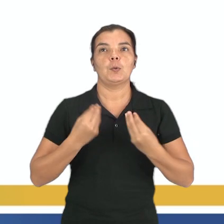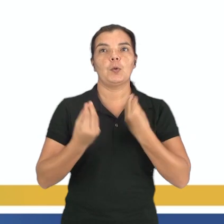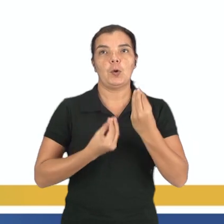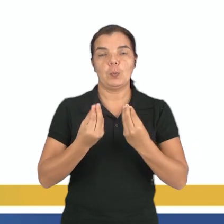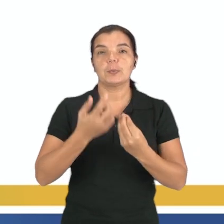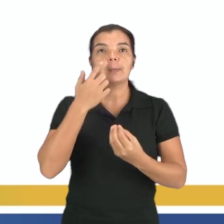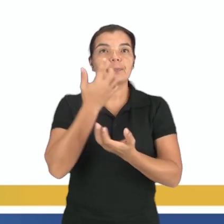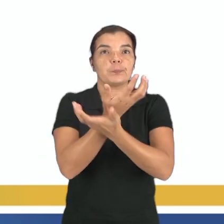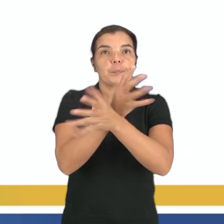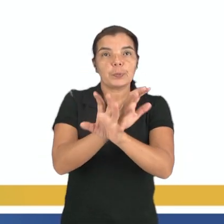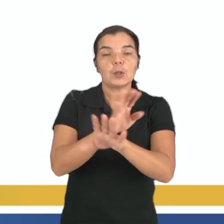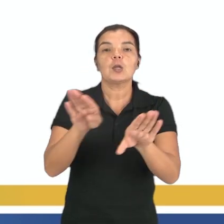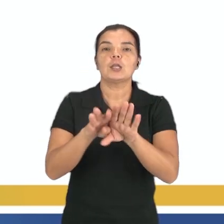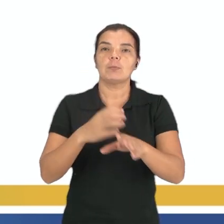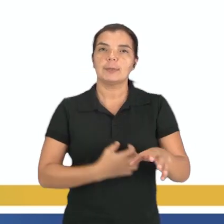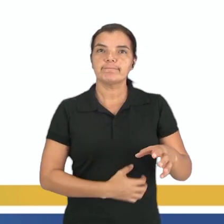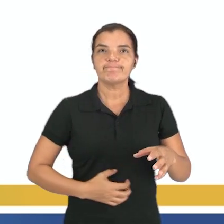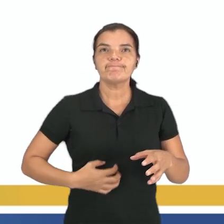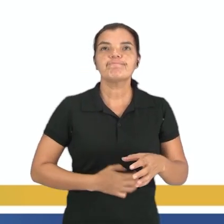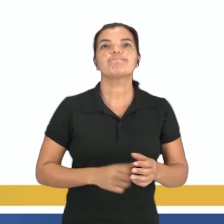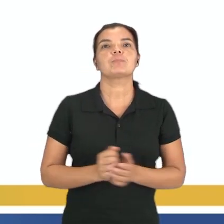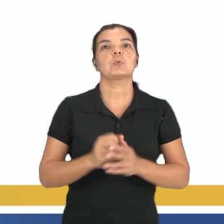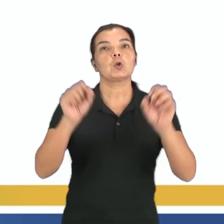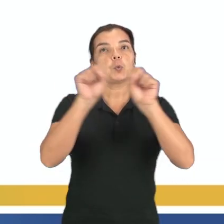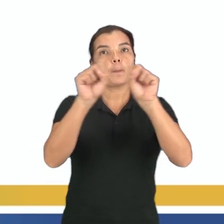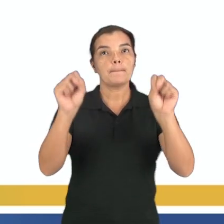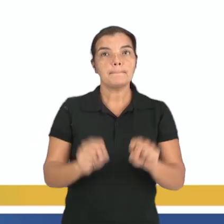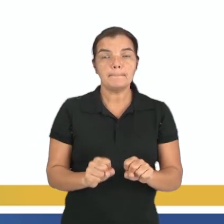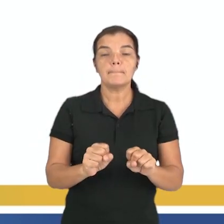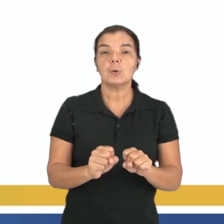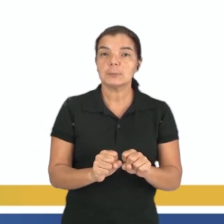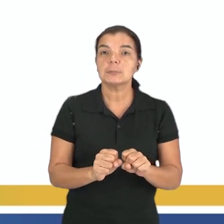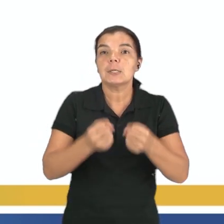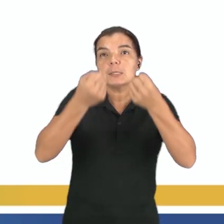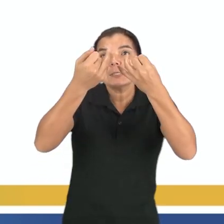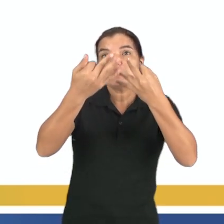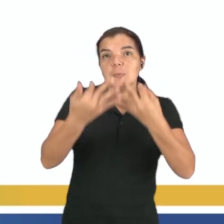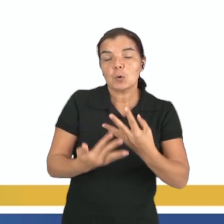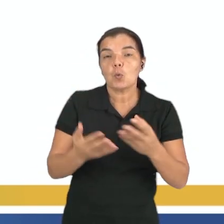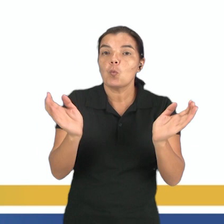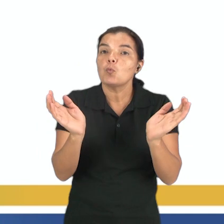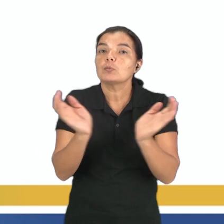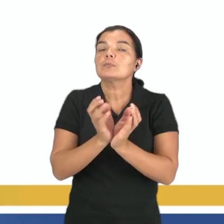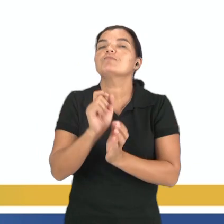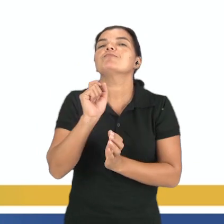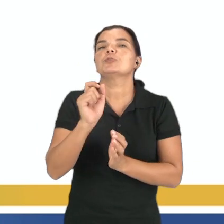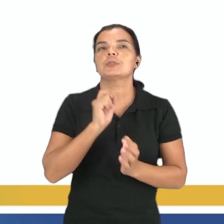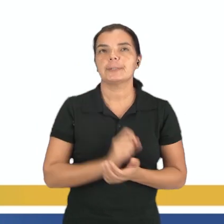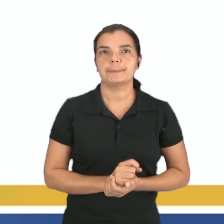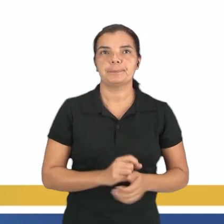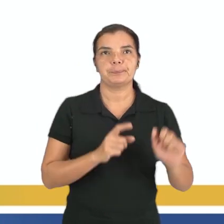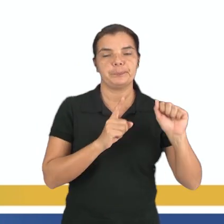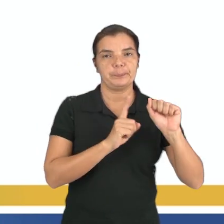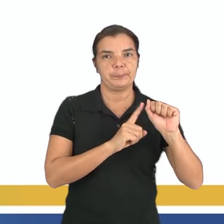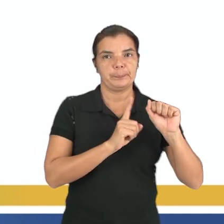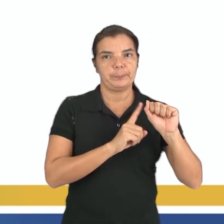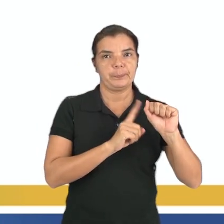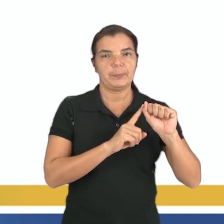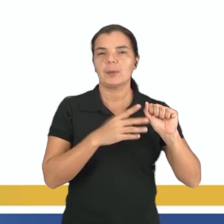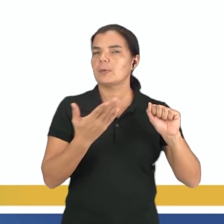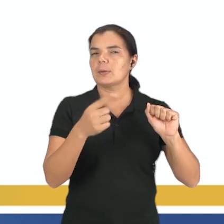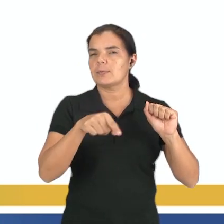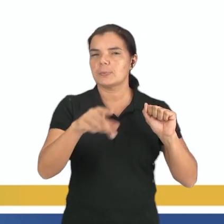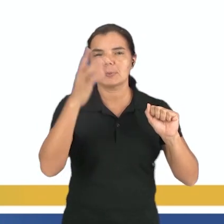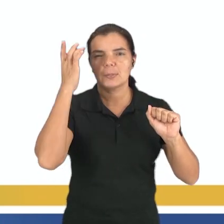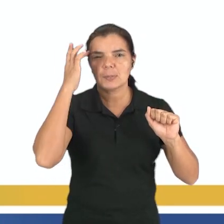como o esquelético e o digestório. Um sistema, ele pode ser definido como um conjunto de quê? E aí, o